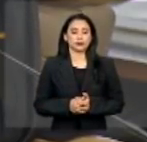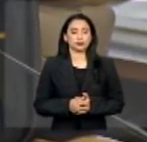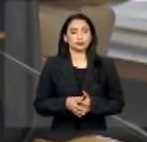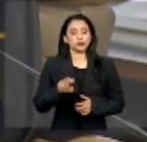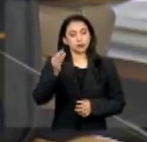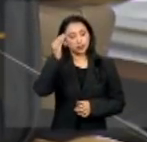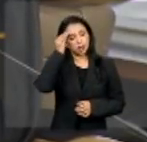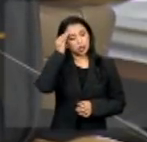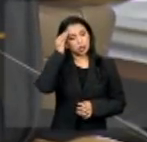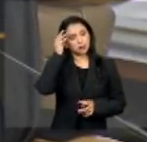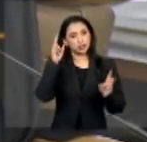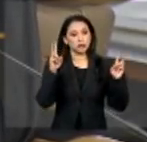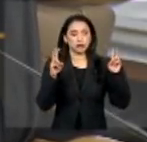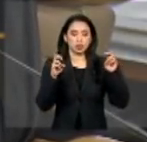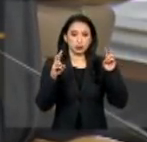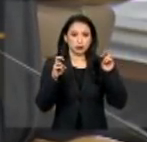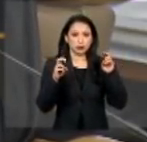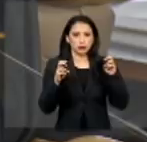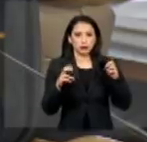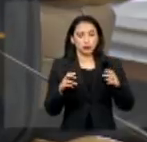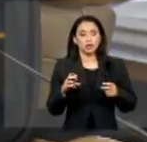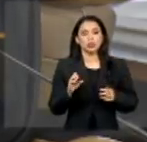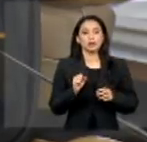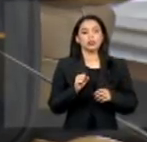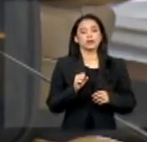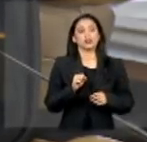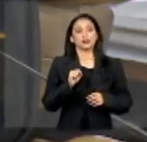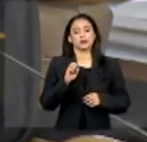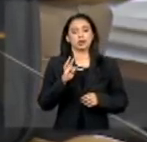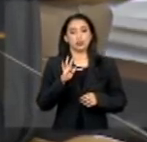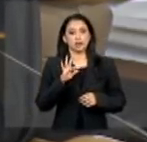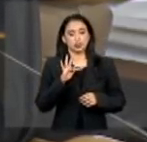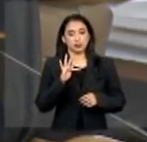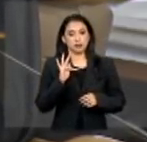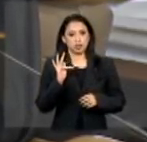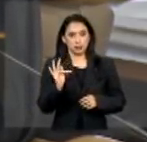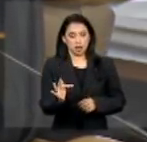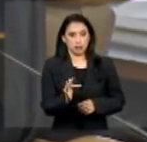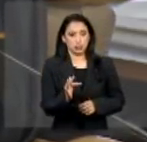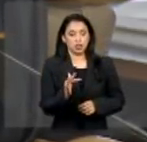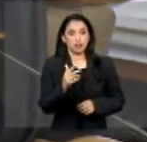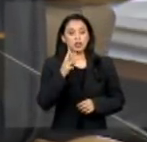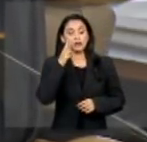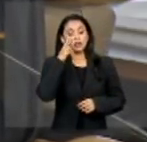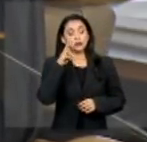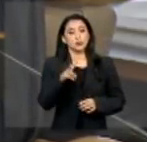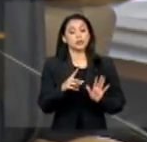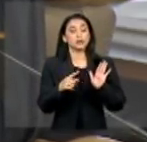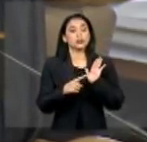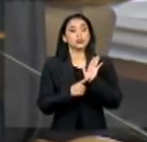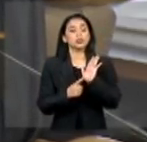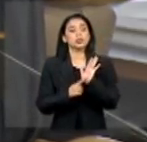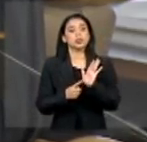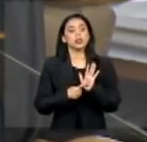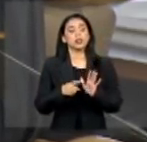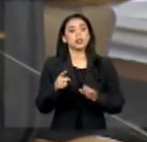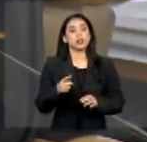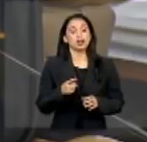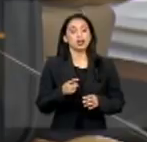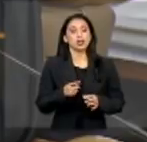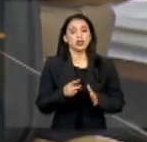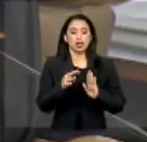trazida de liberação desse tribunal pleno vincula se à própria definição à luz da ordem normativa